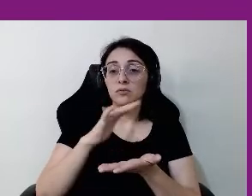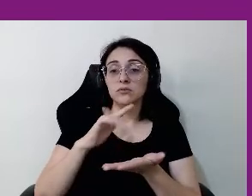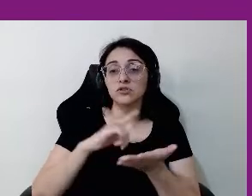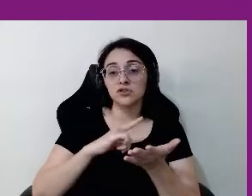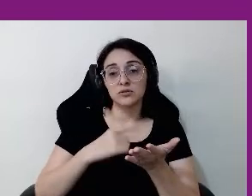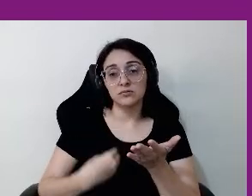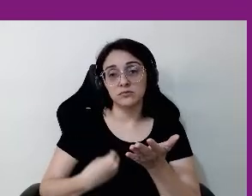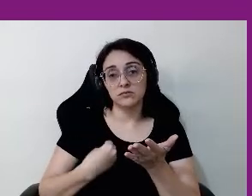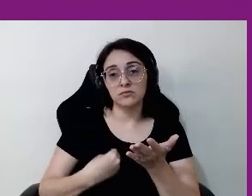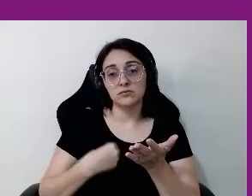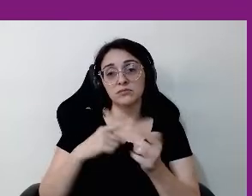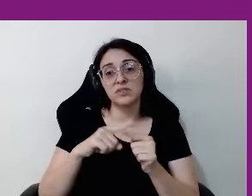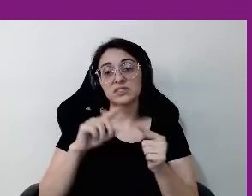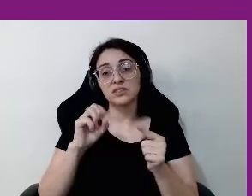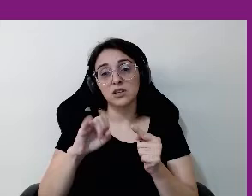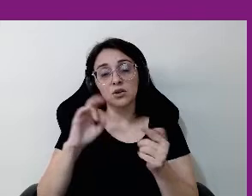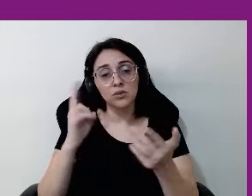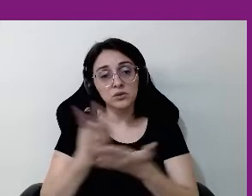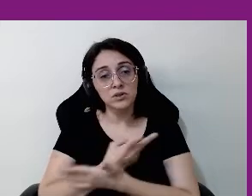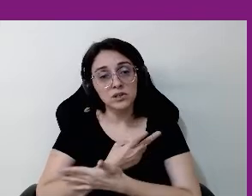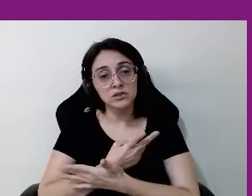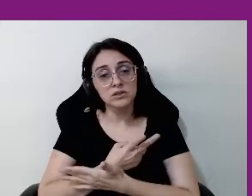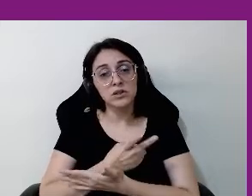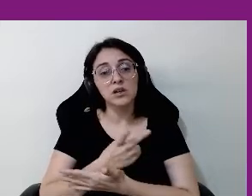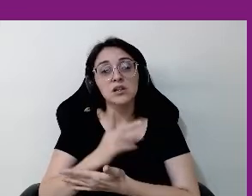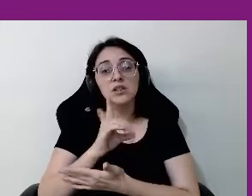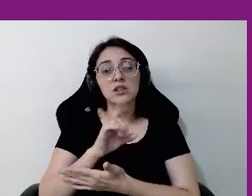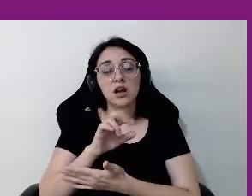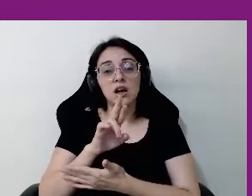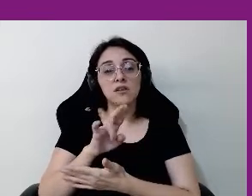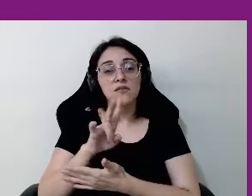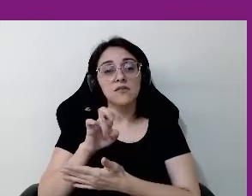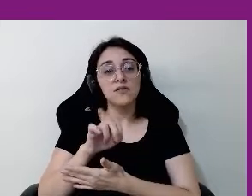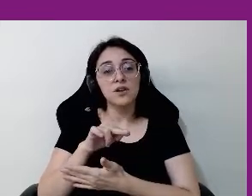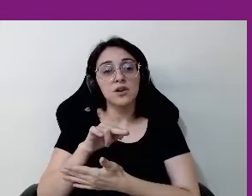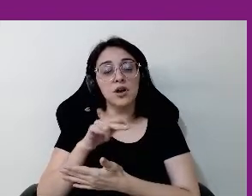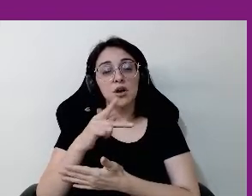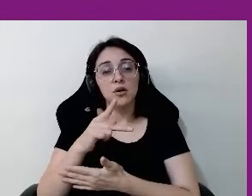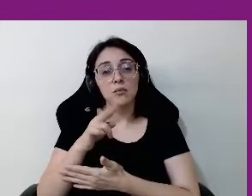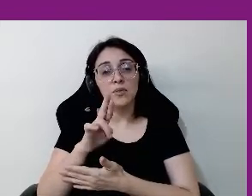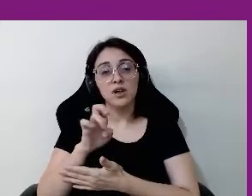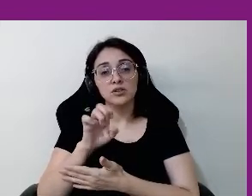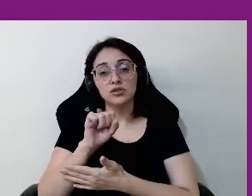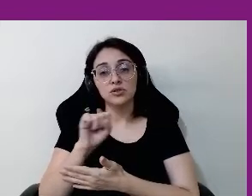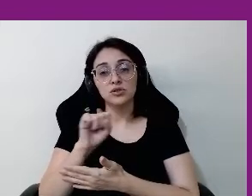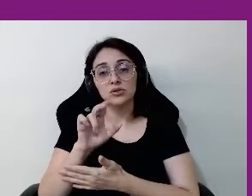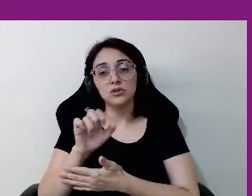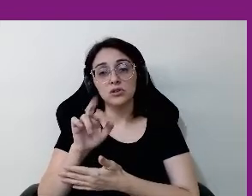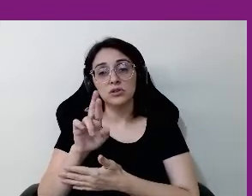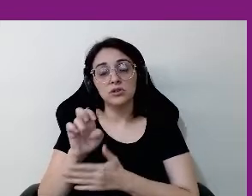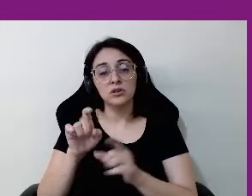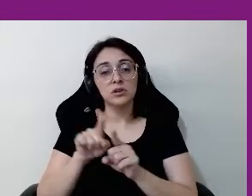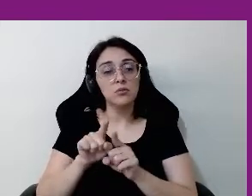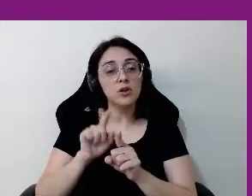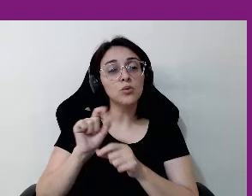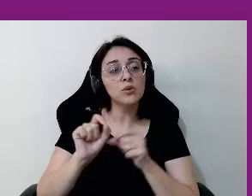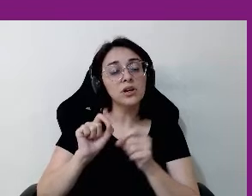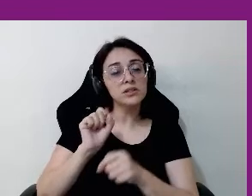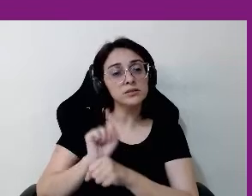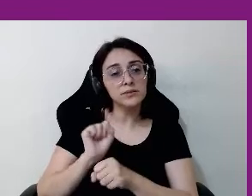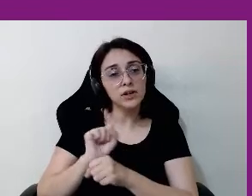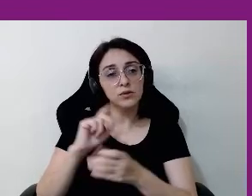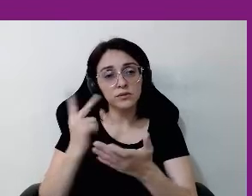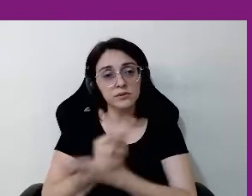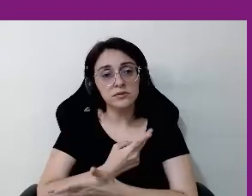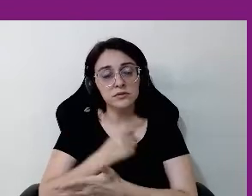presente. Mas o que acontece com o driving pressure? E aqui nós vemos também o que esperaríamos